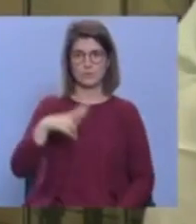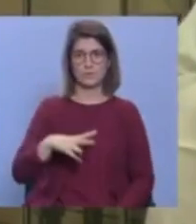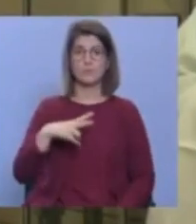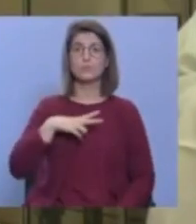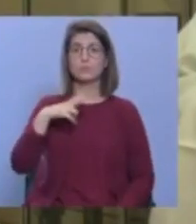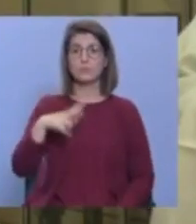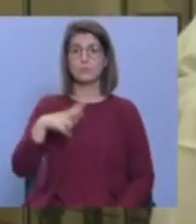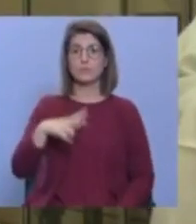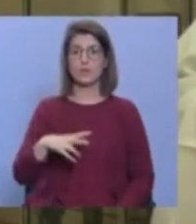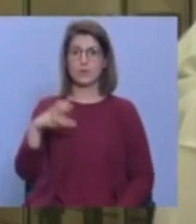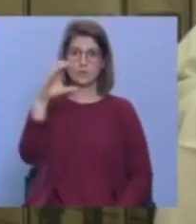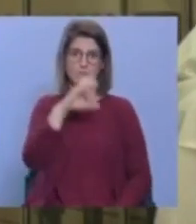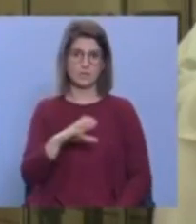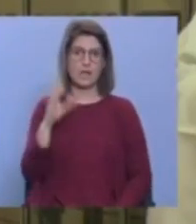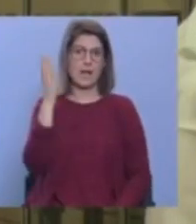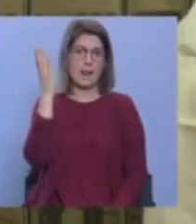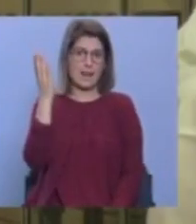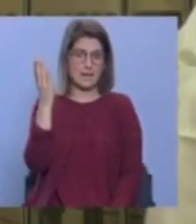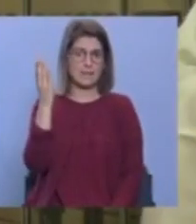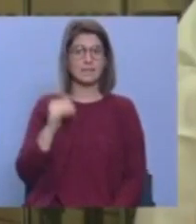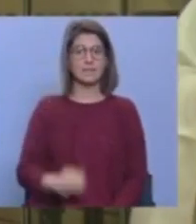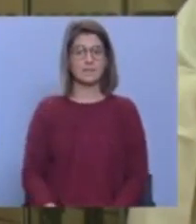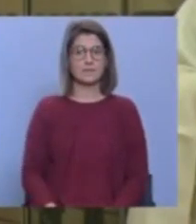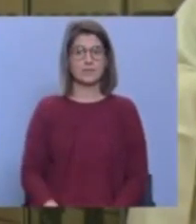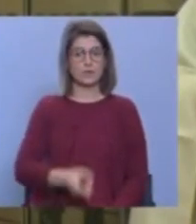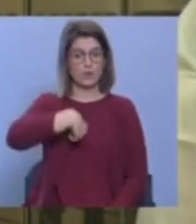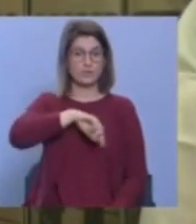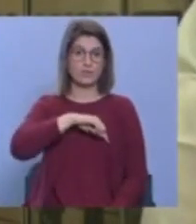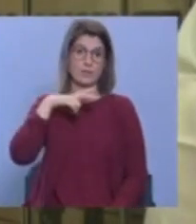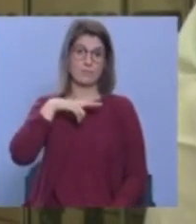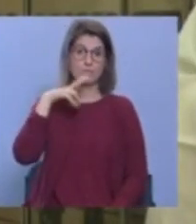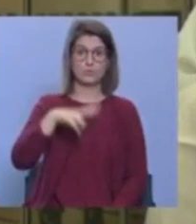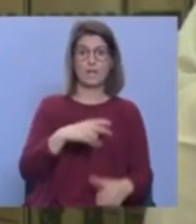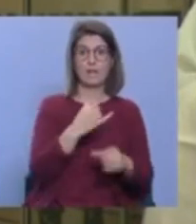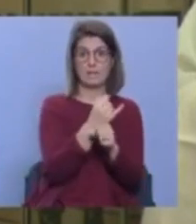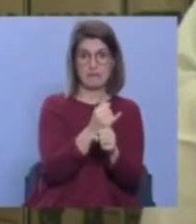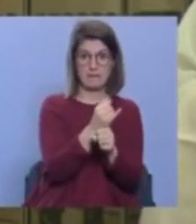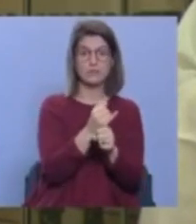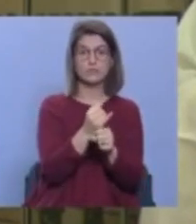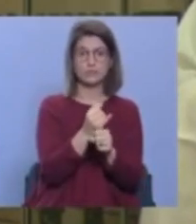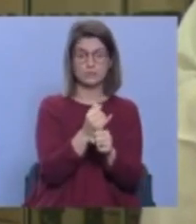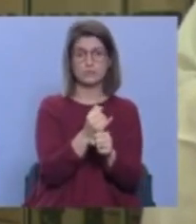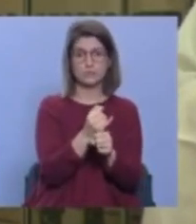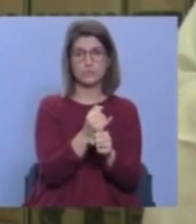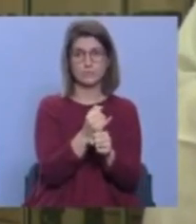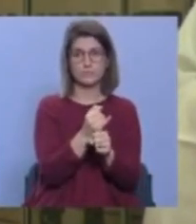Portugal continental, nós no Portugal insular não temos